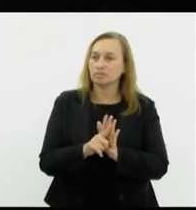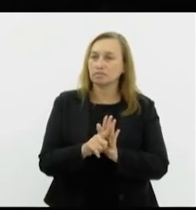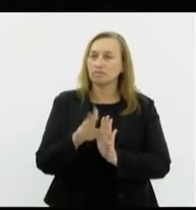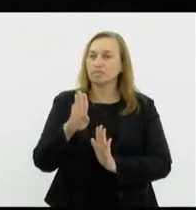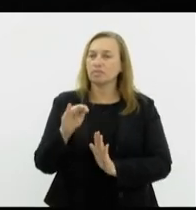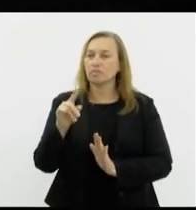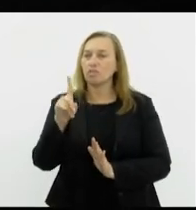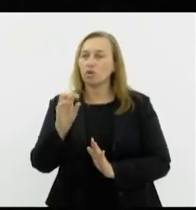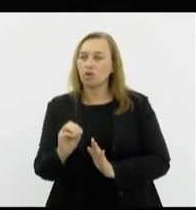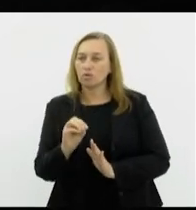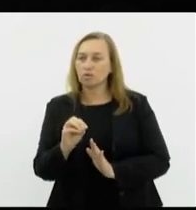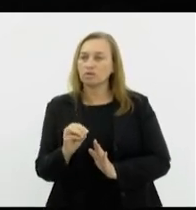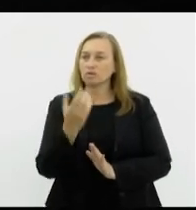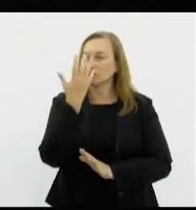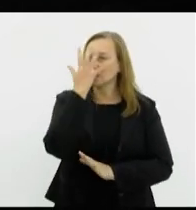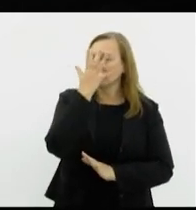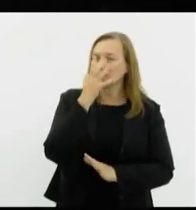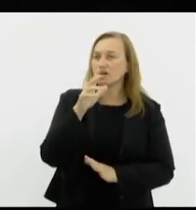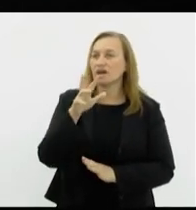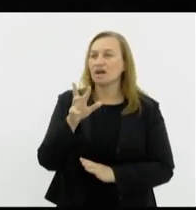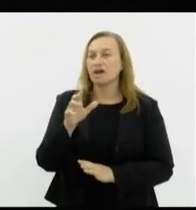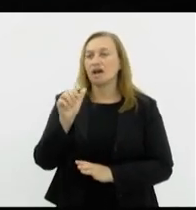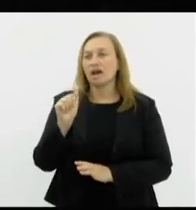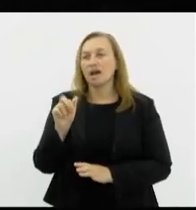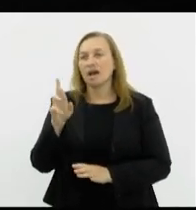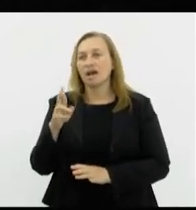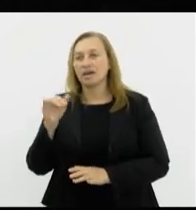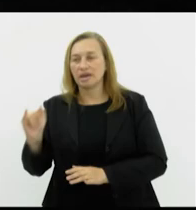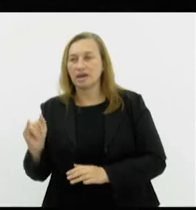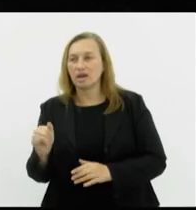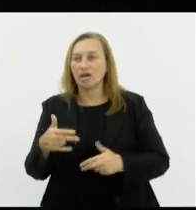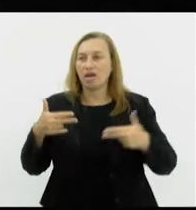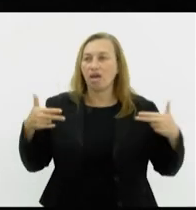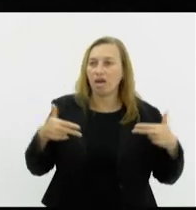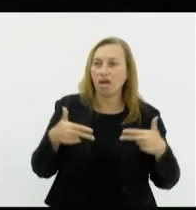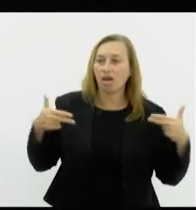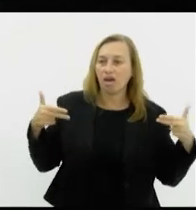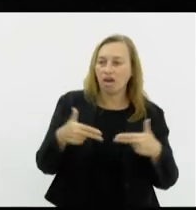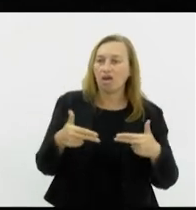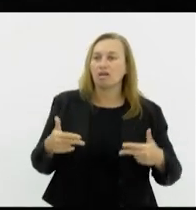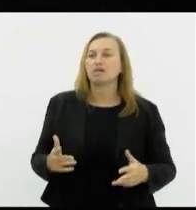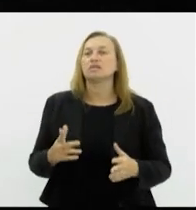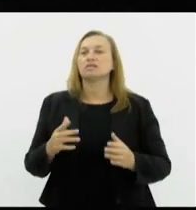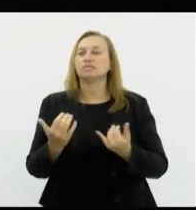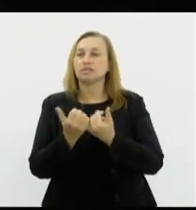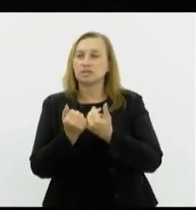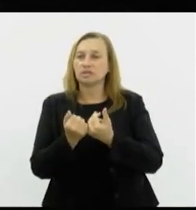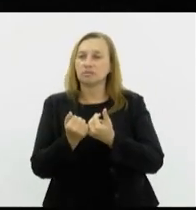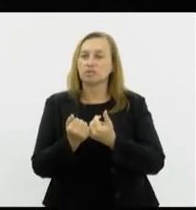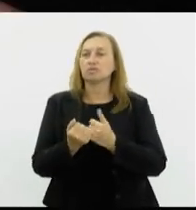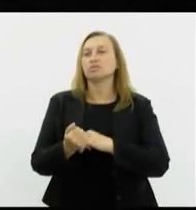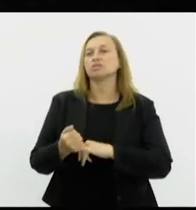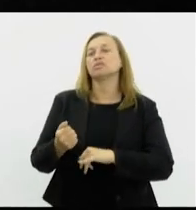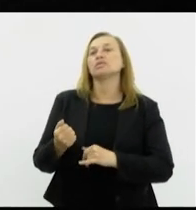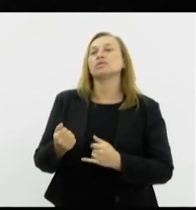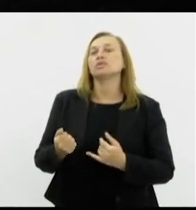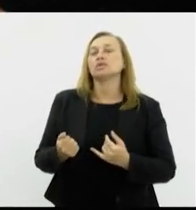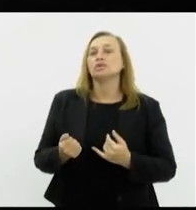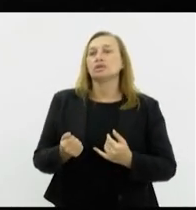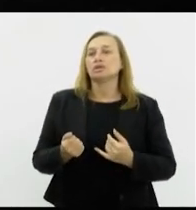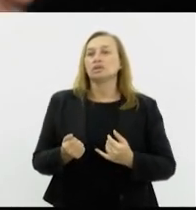de carnaval, de arraiá, de hip-hop, transformando em patrimônio imaterial, como